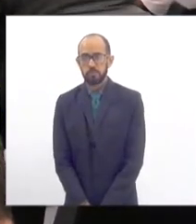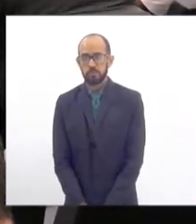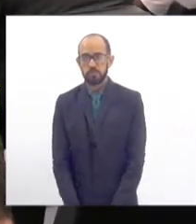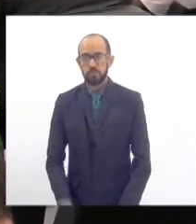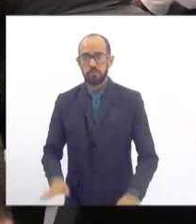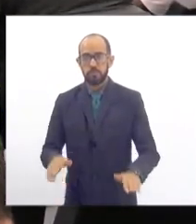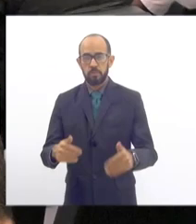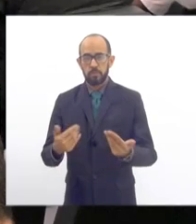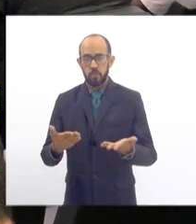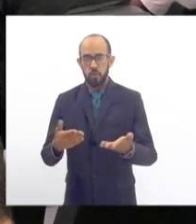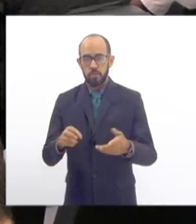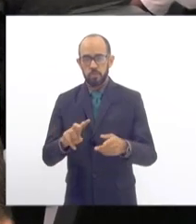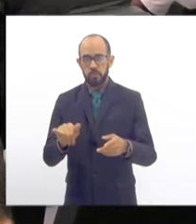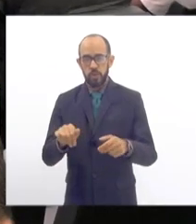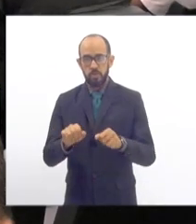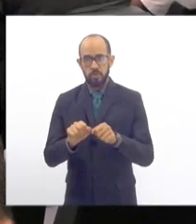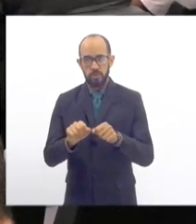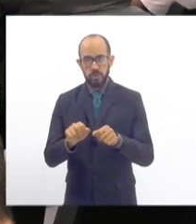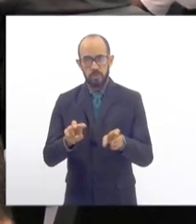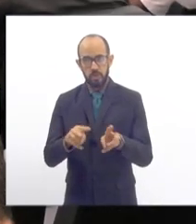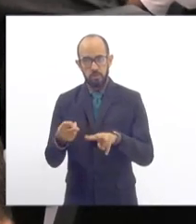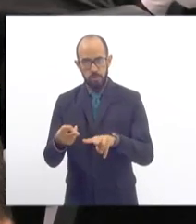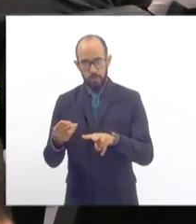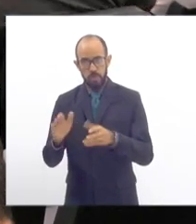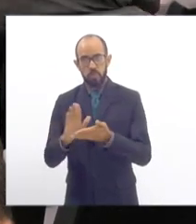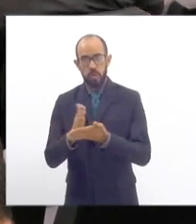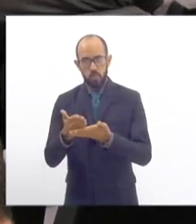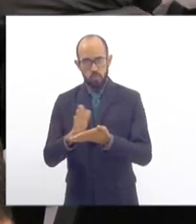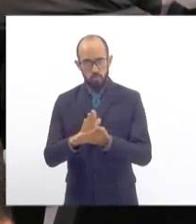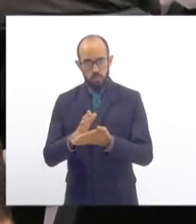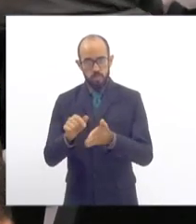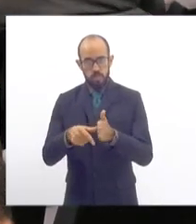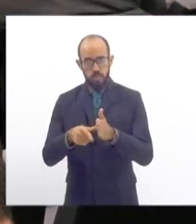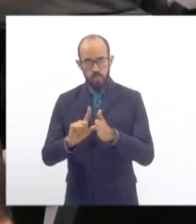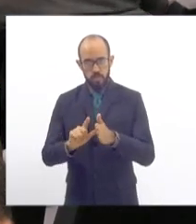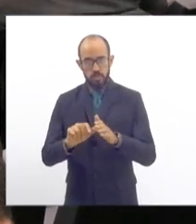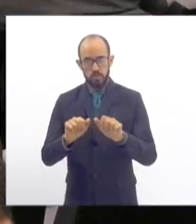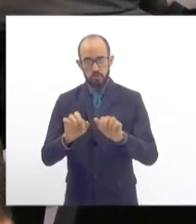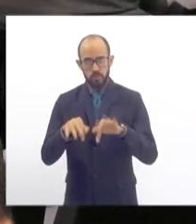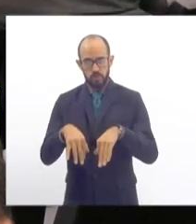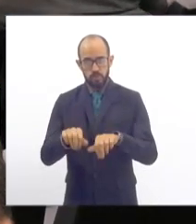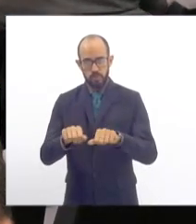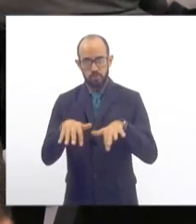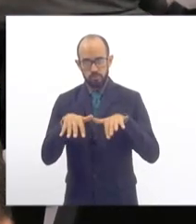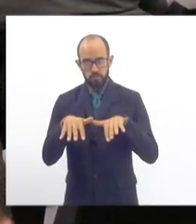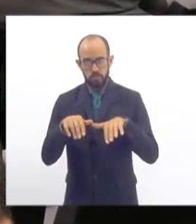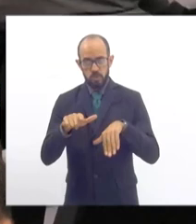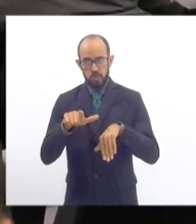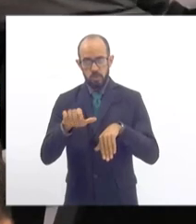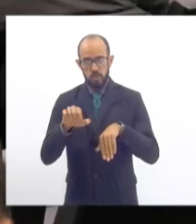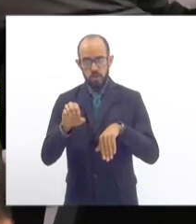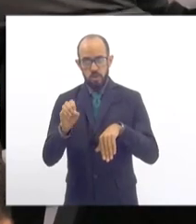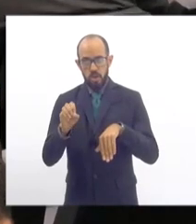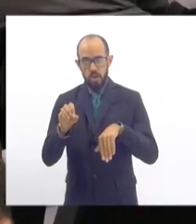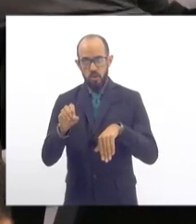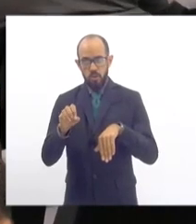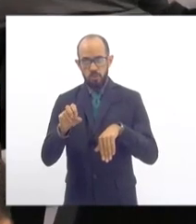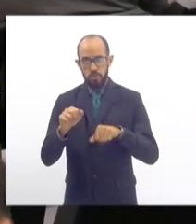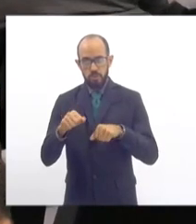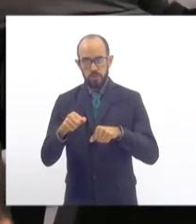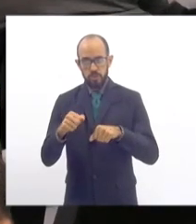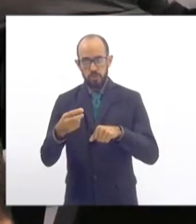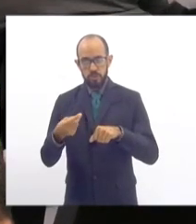Bom, gente, nós vamos fazer alguns encaminhamentos ainda antes de concluir aqui a audiência, que acho que é importante pactuar algumas coisas. O deputado Léo Vieira vai ter que se retirar. Gente, eu